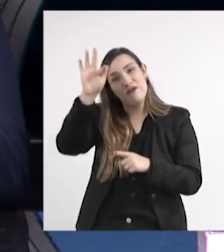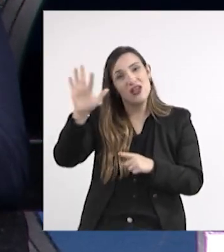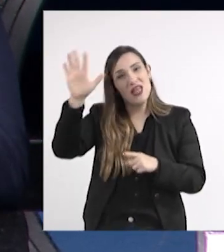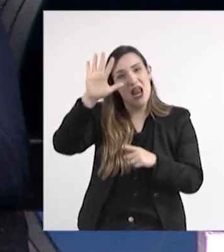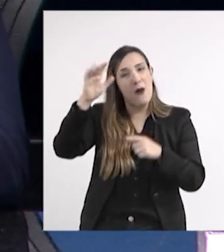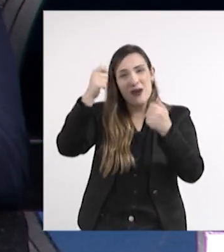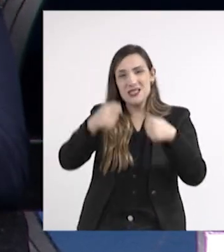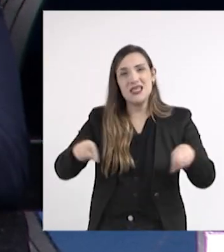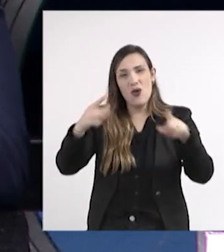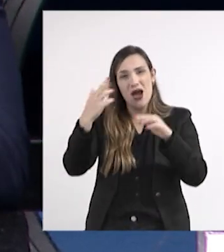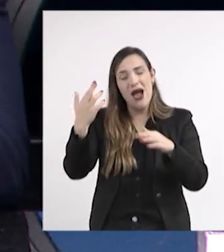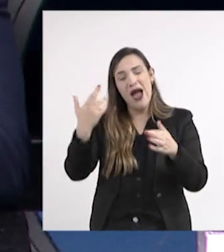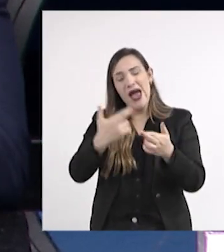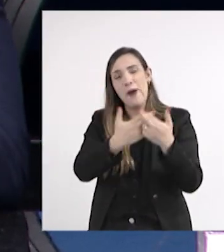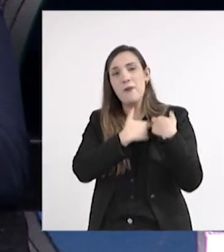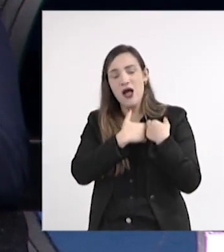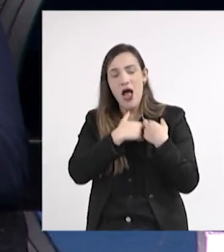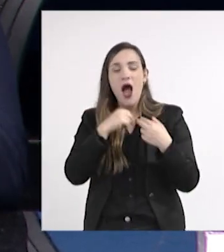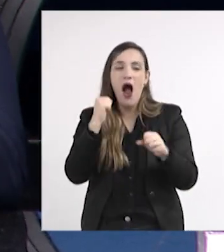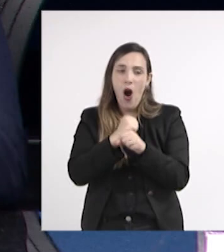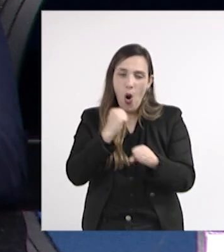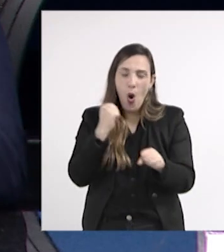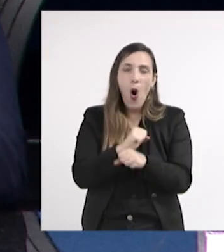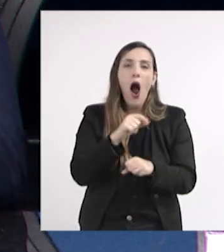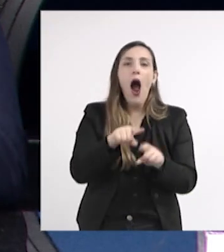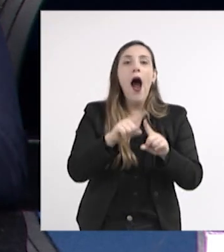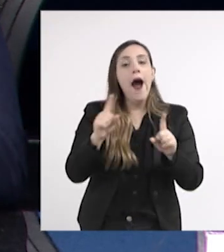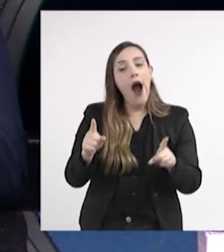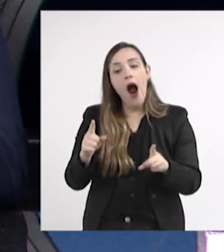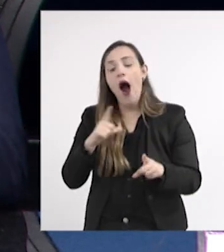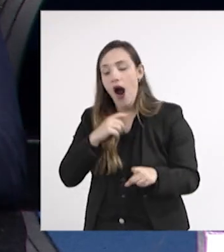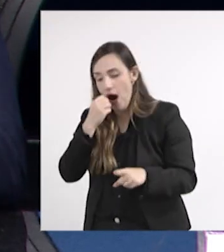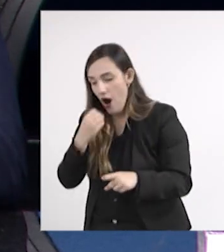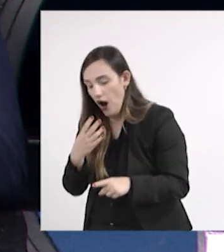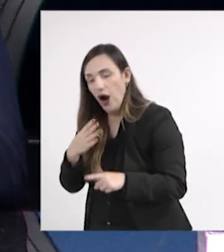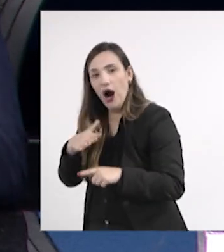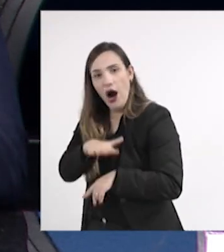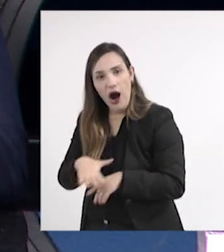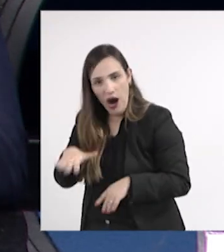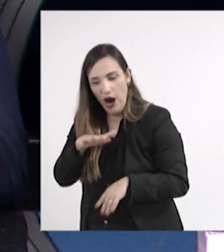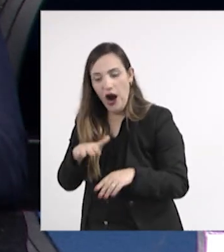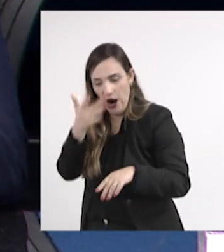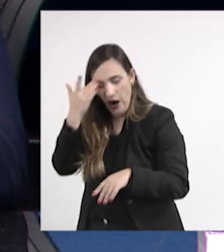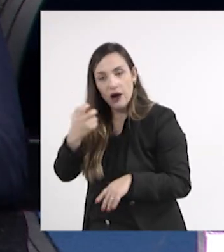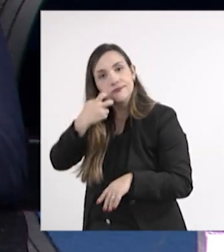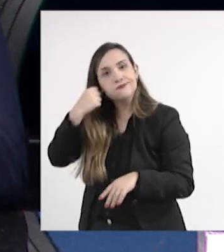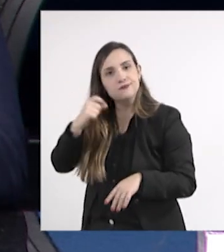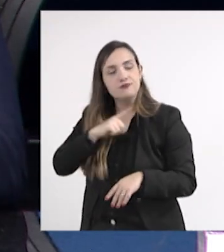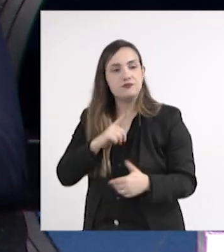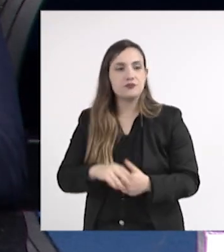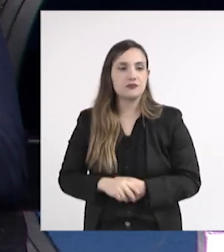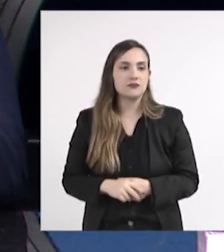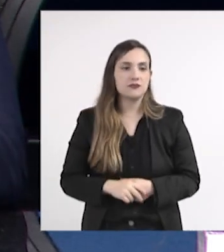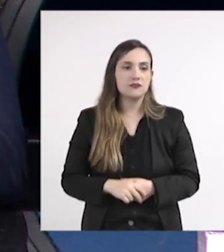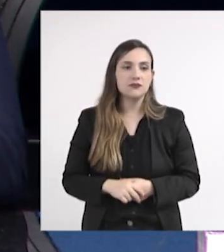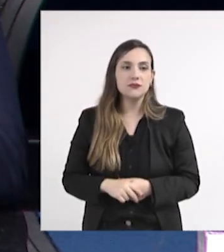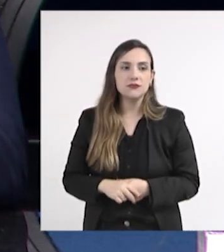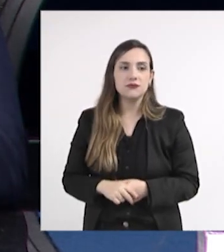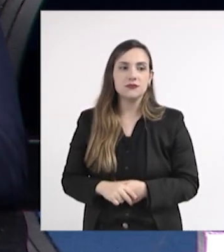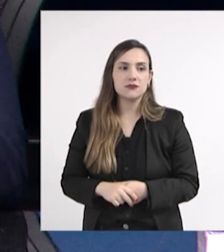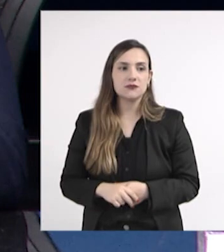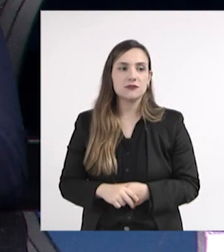A decisão por se conceder a infraestrutura não é apenas uma decisão permeada